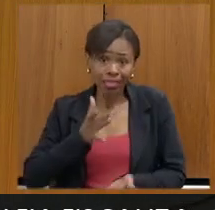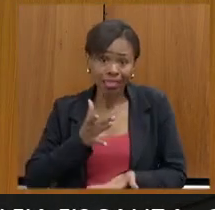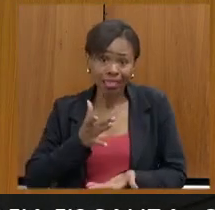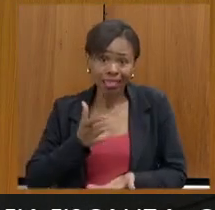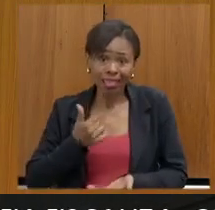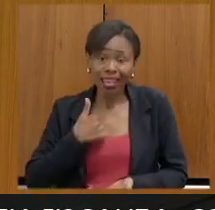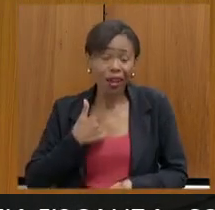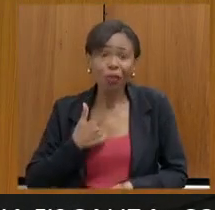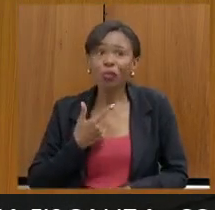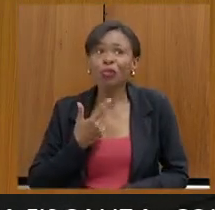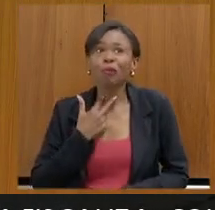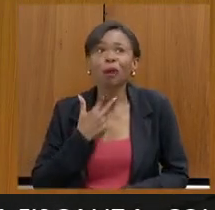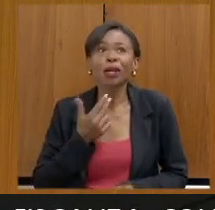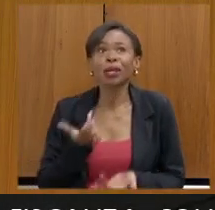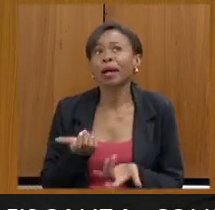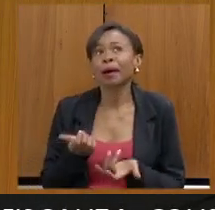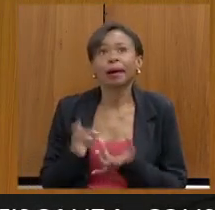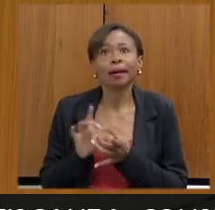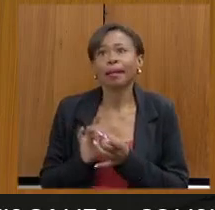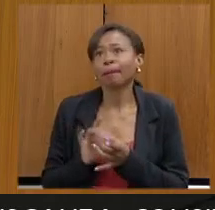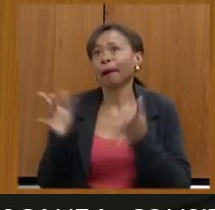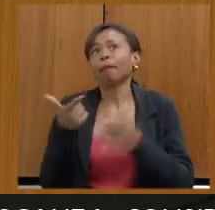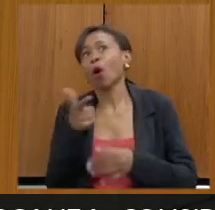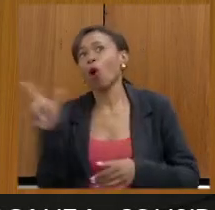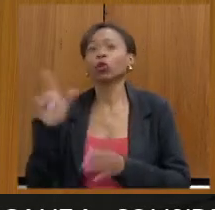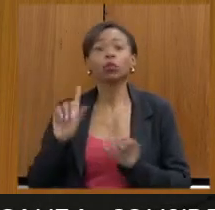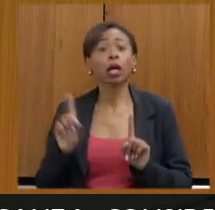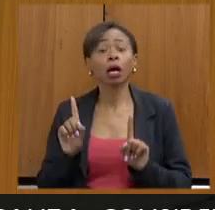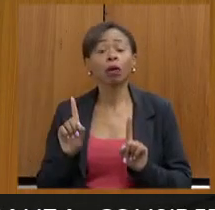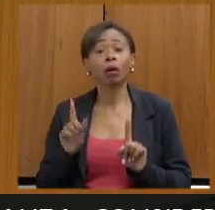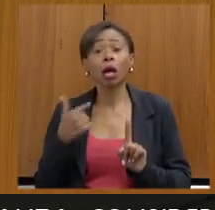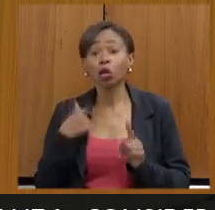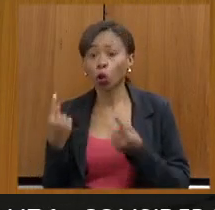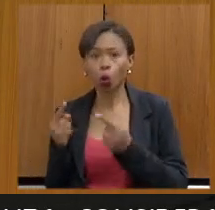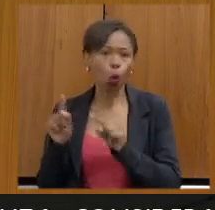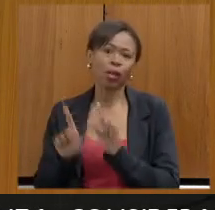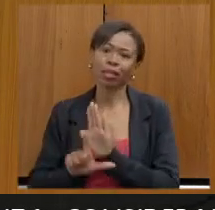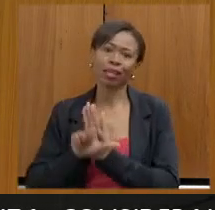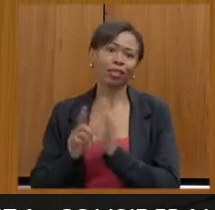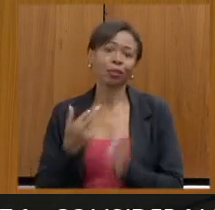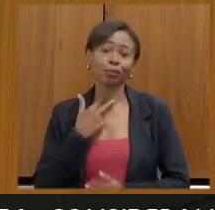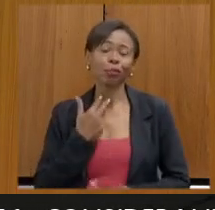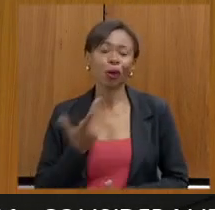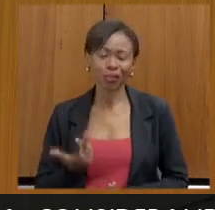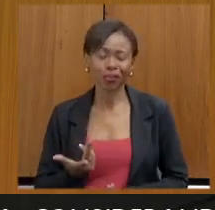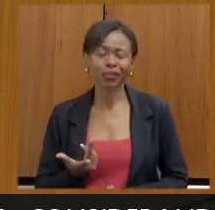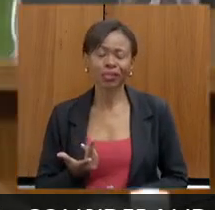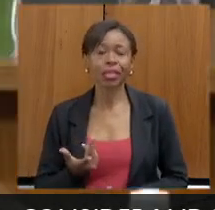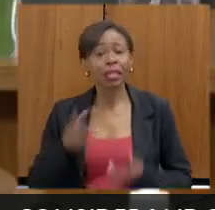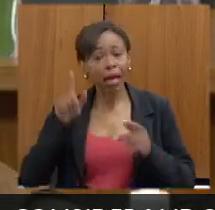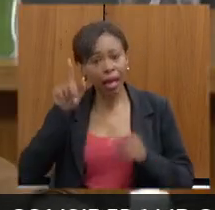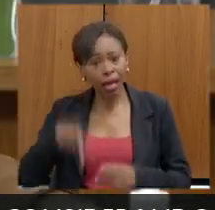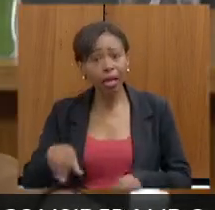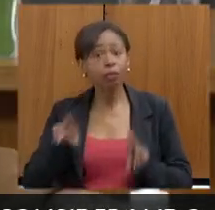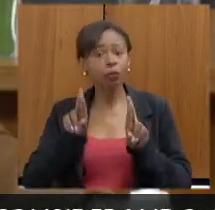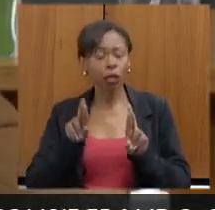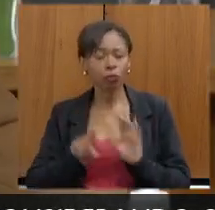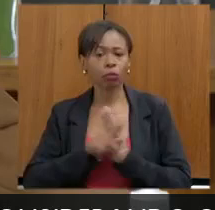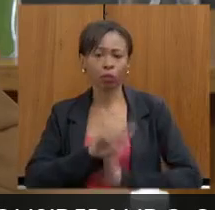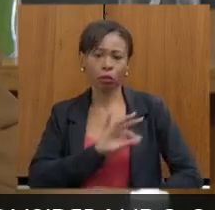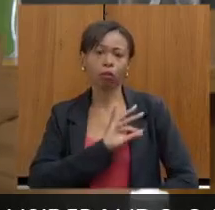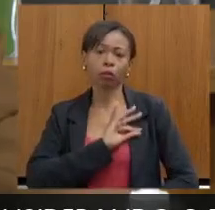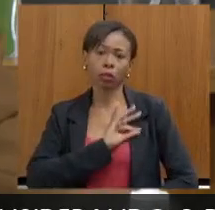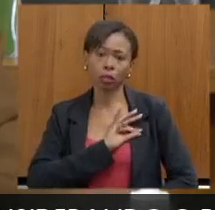uma lei o dente que querem colocar outra lei Então ela tem que suprimir aquela então é uma questão de posicionamento